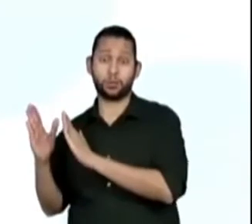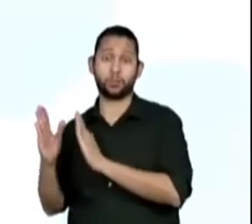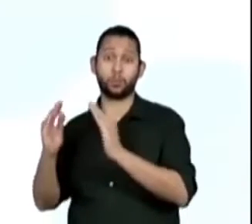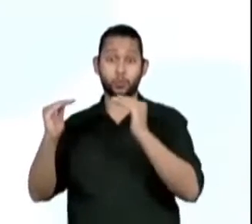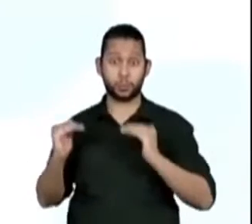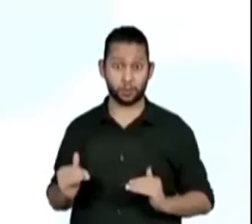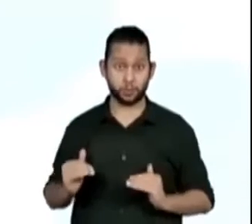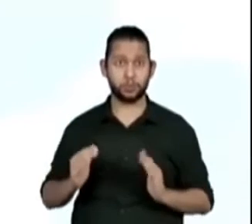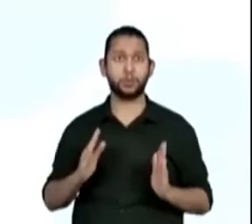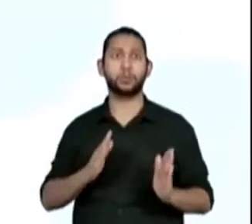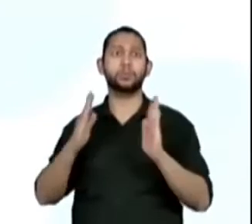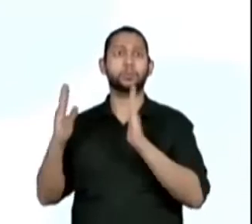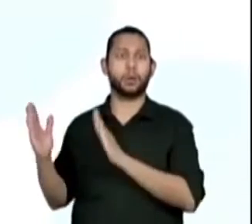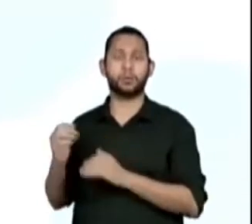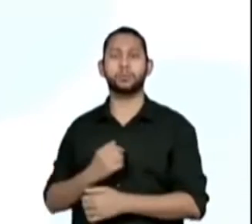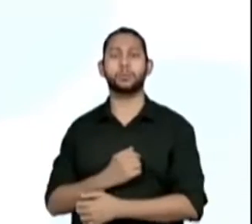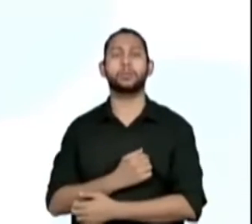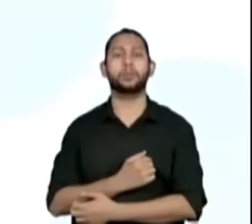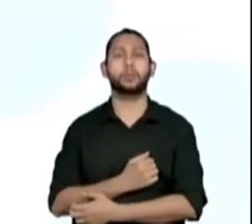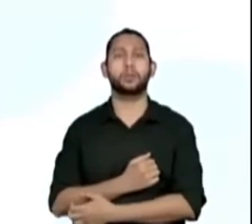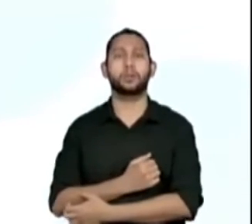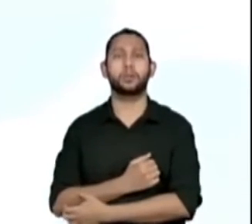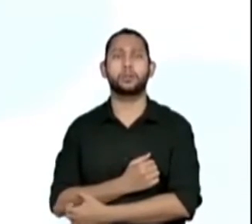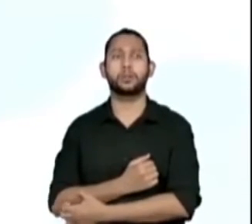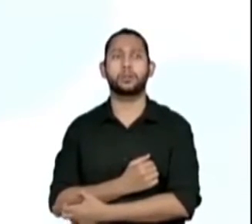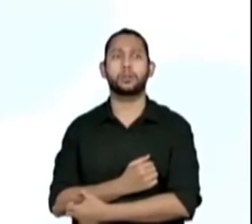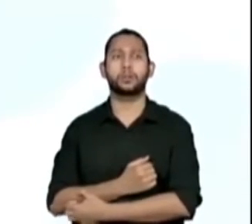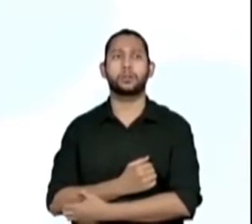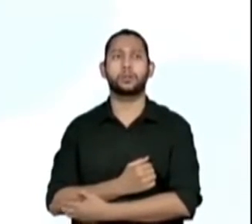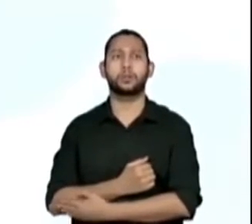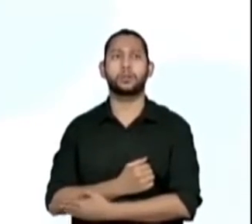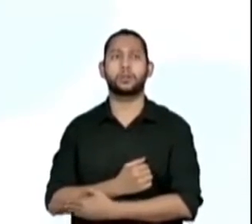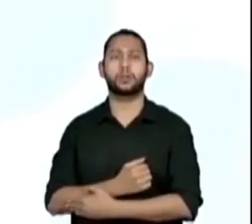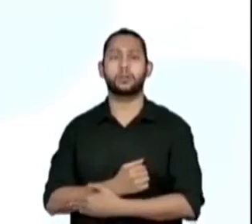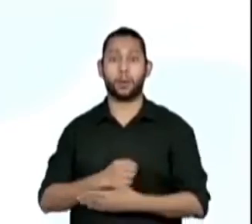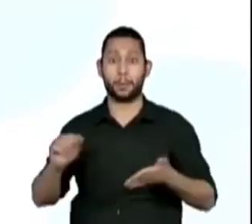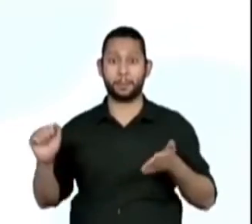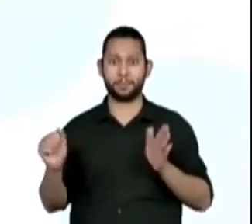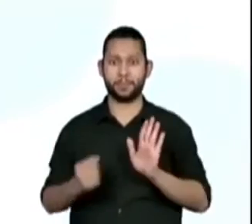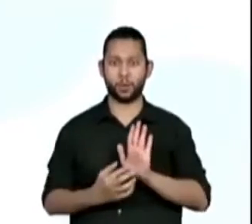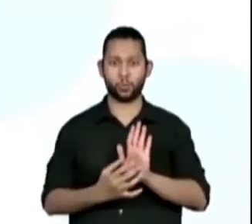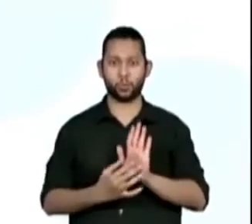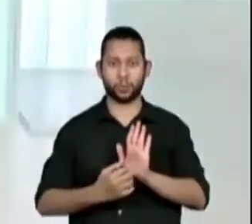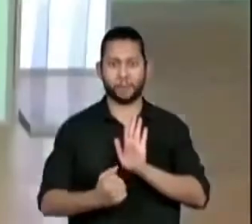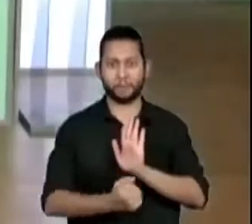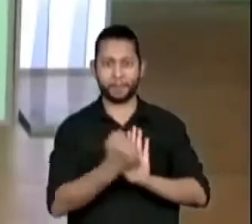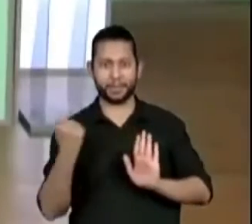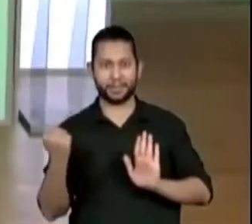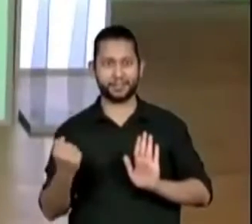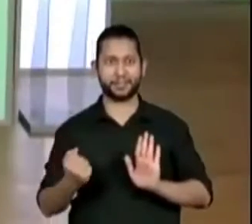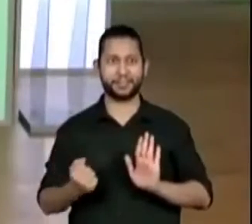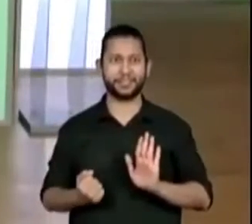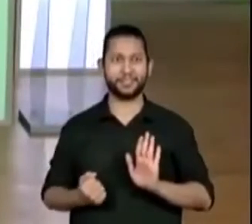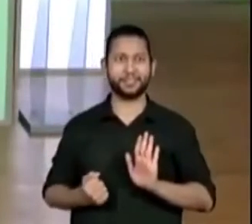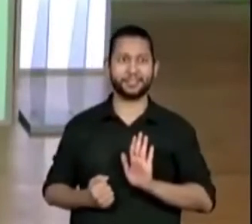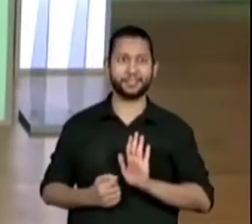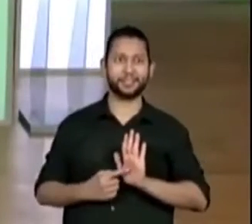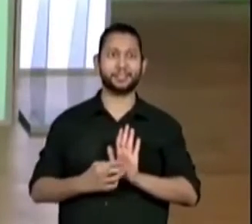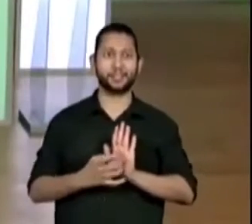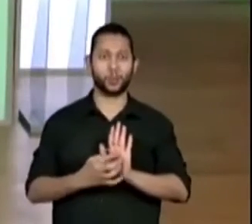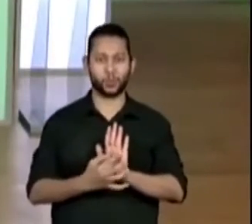lado. Tá, então 18. Deixa eu ver se eu... Deixa eu apagar aqui ela. Eu tô me adaptando ainda a minha calculadora pequenininha, tá? Calma aí.